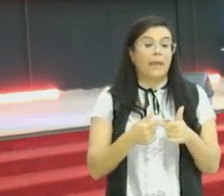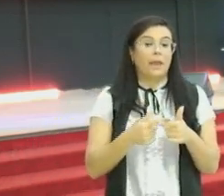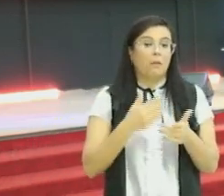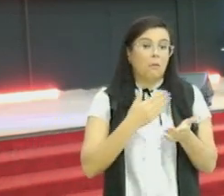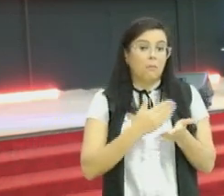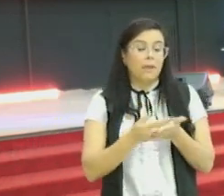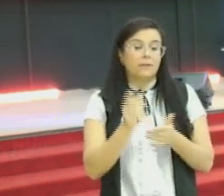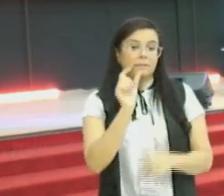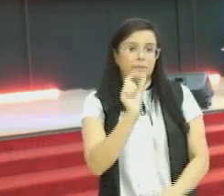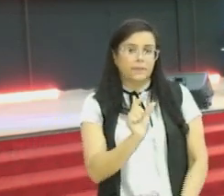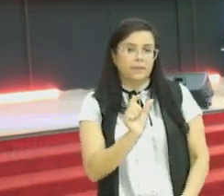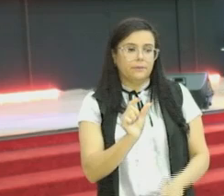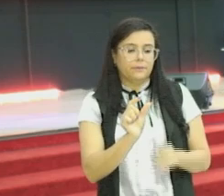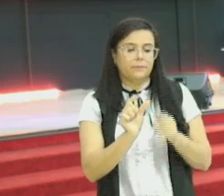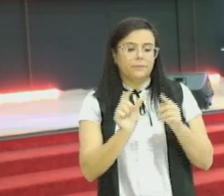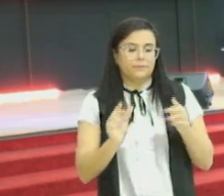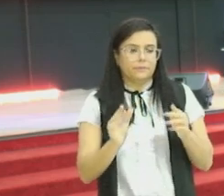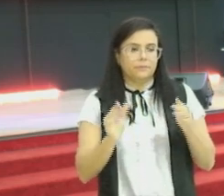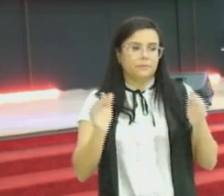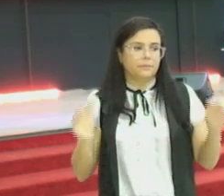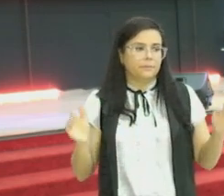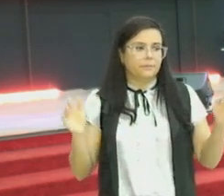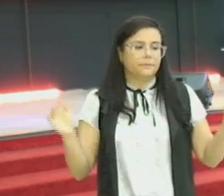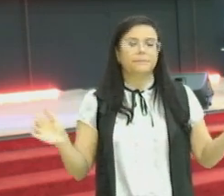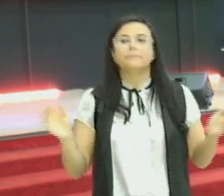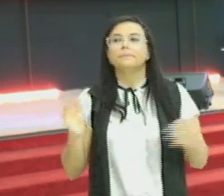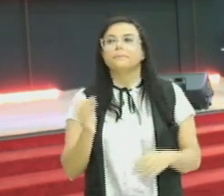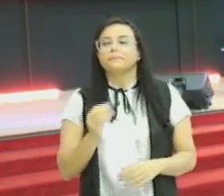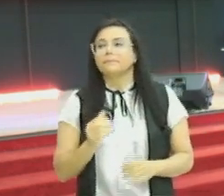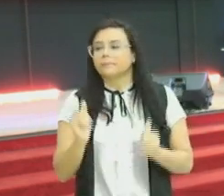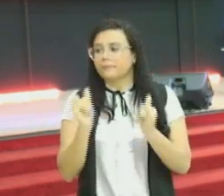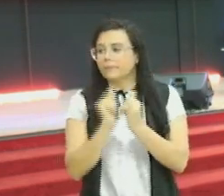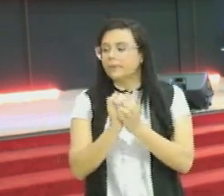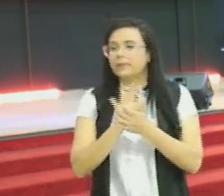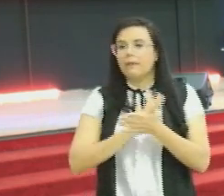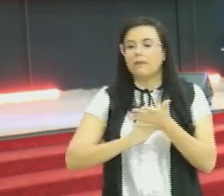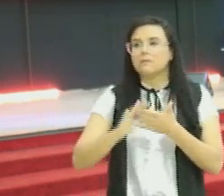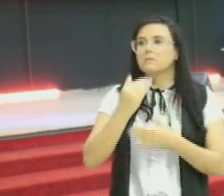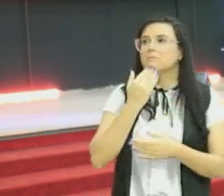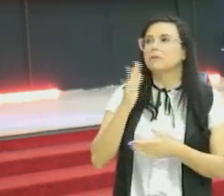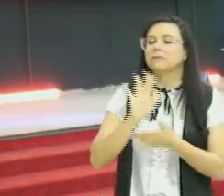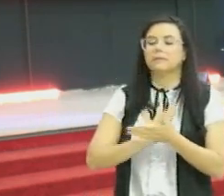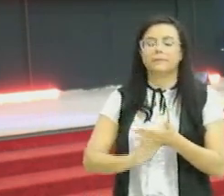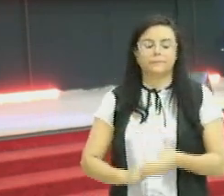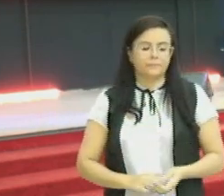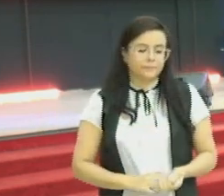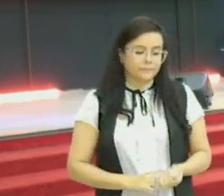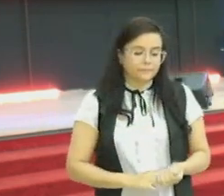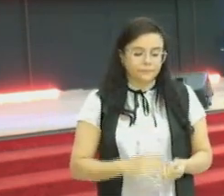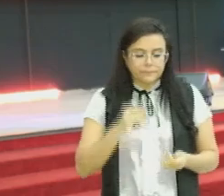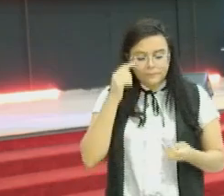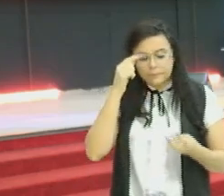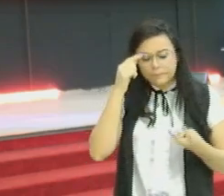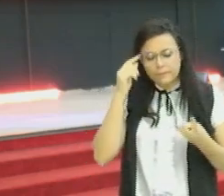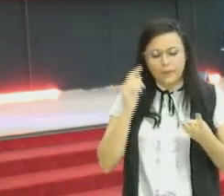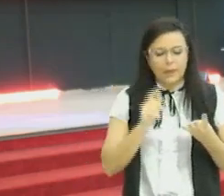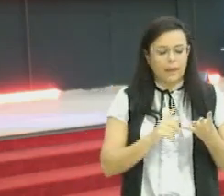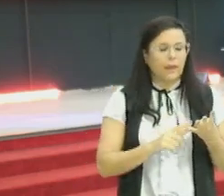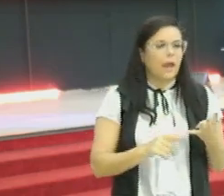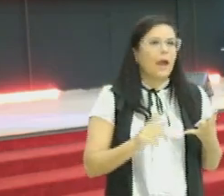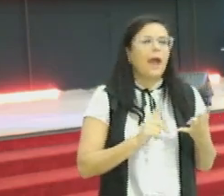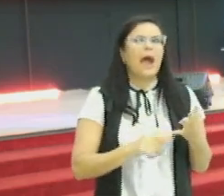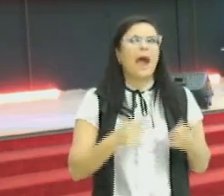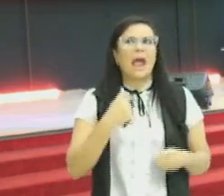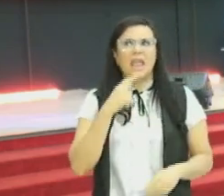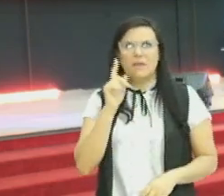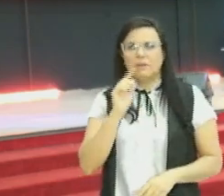estava mais errada do que eu. Já ouviu essa? Eu não peço perdão porque a outra pessoa estava mais errada do que eu. Mas